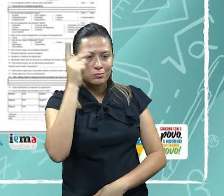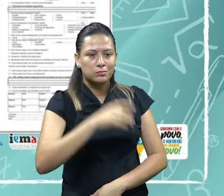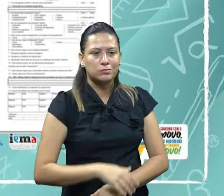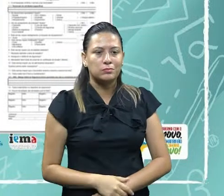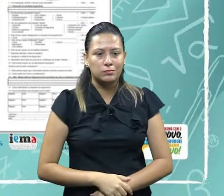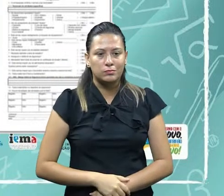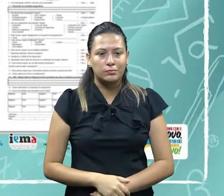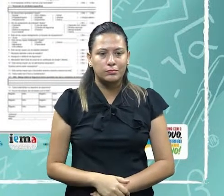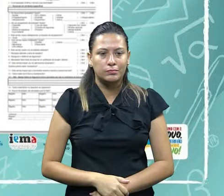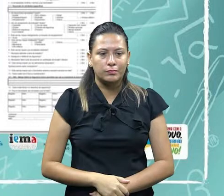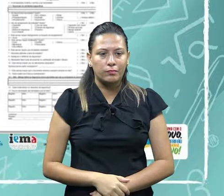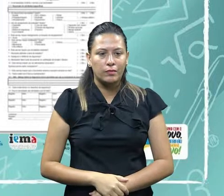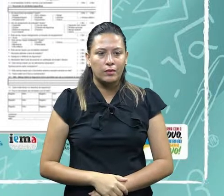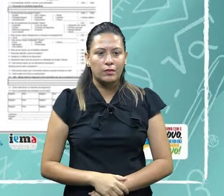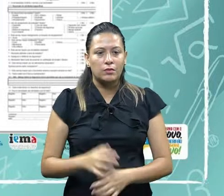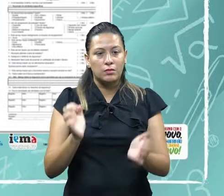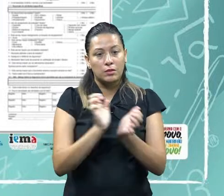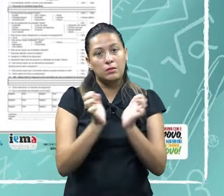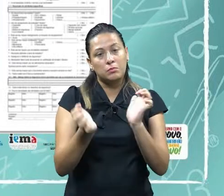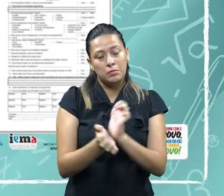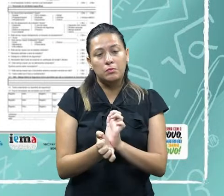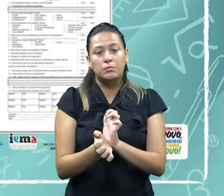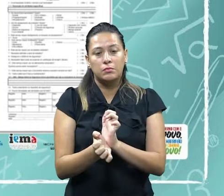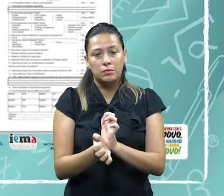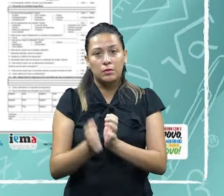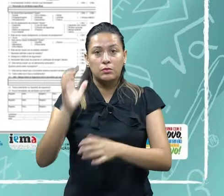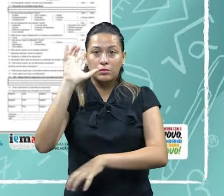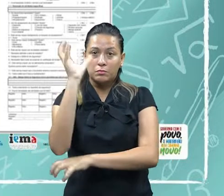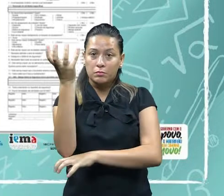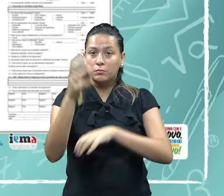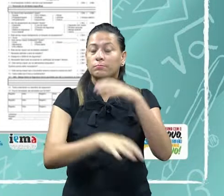pessoas, processos, equipamentos e o meio ambiente.